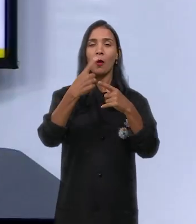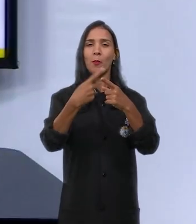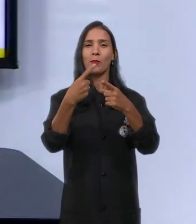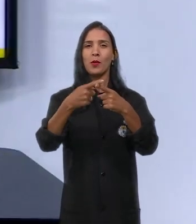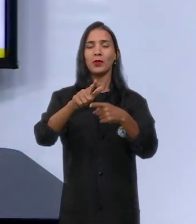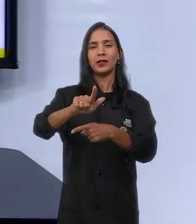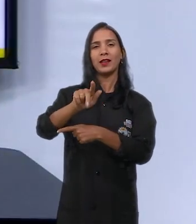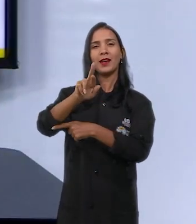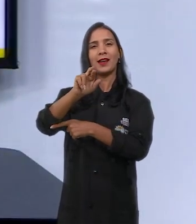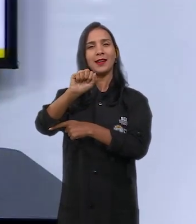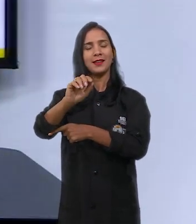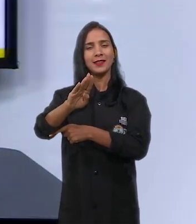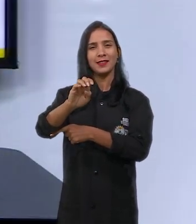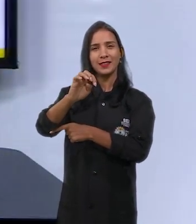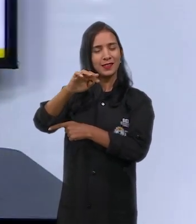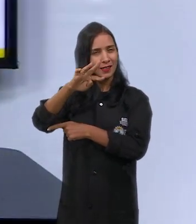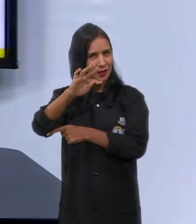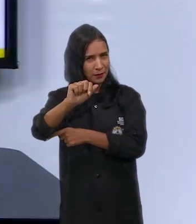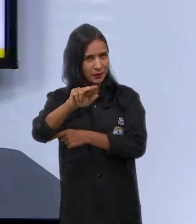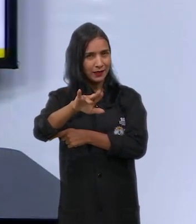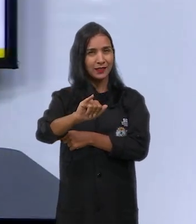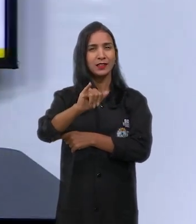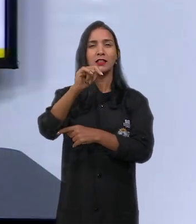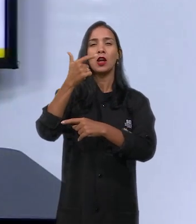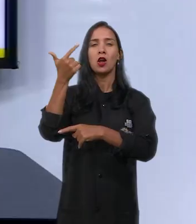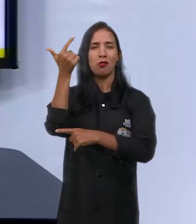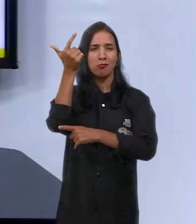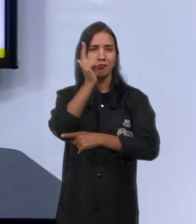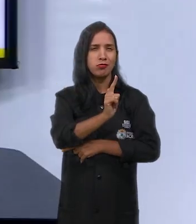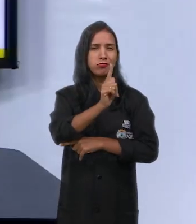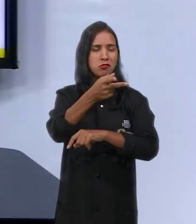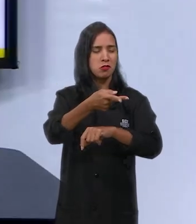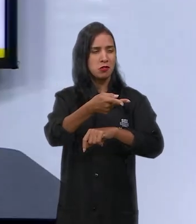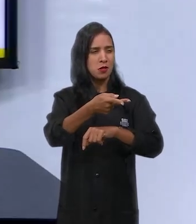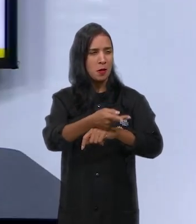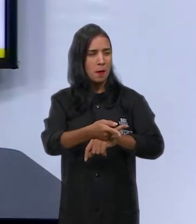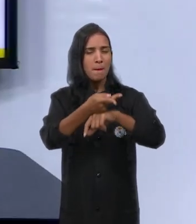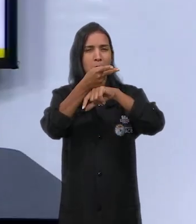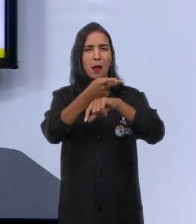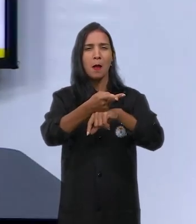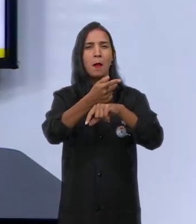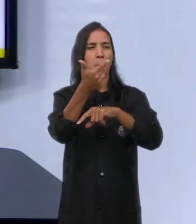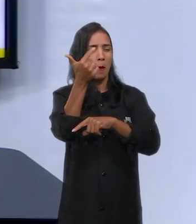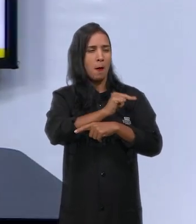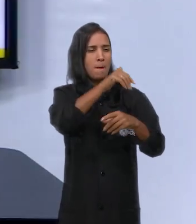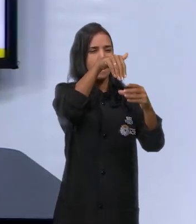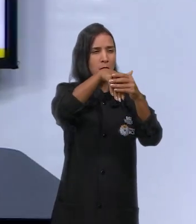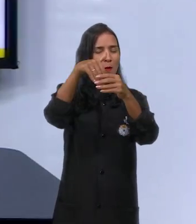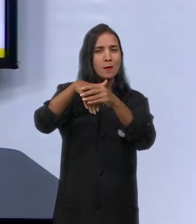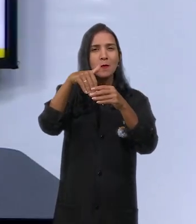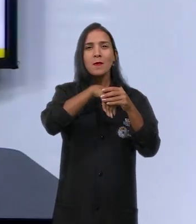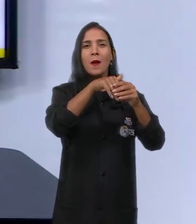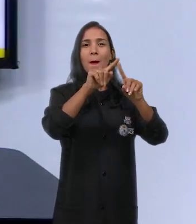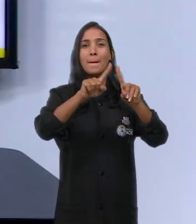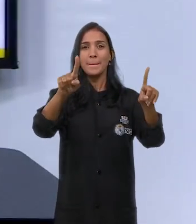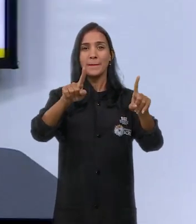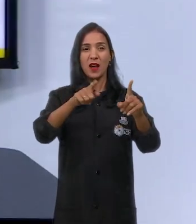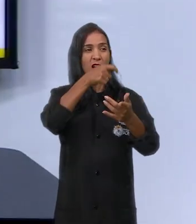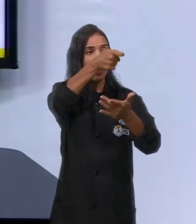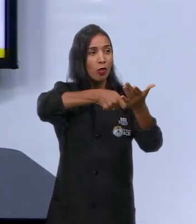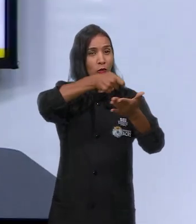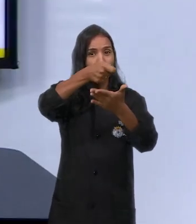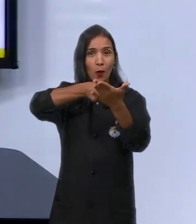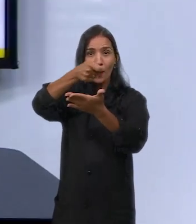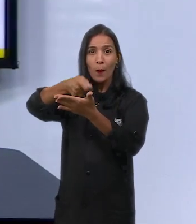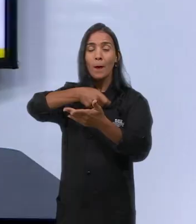dos 7 Anos, ela estava mal economicamente e vai cobrar mais impostos, tributos, sobre os colonos